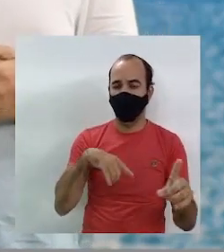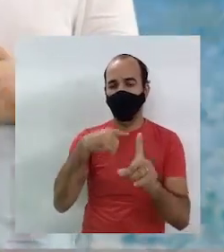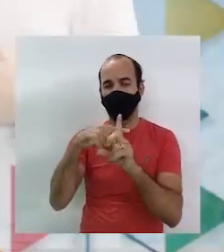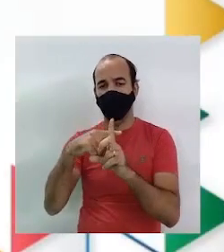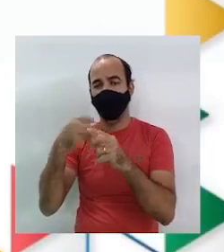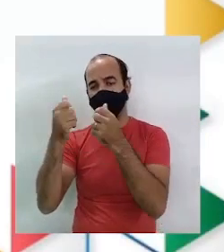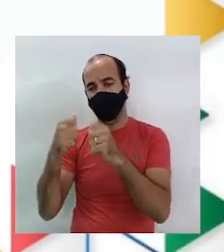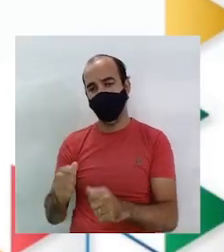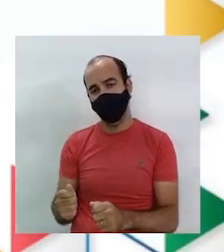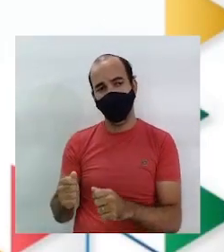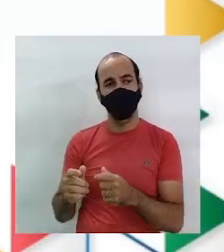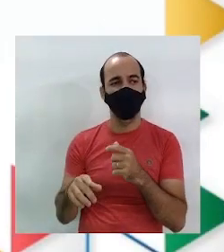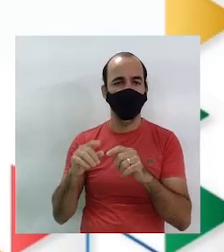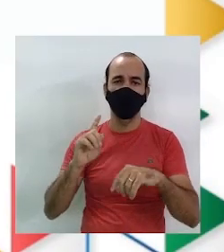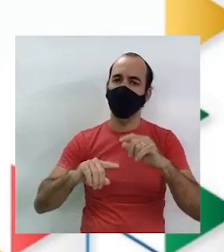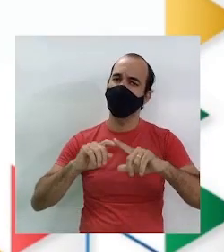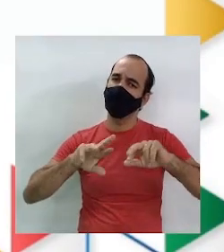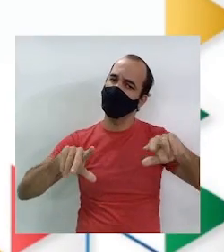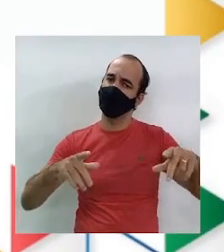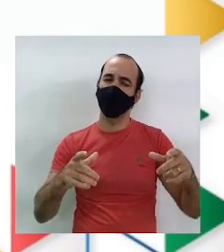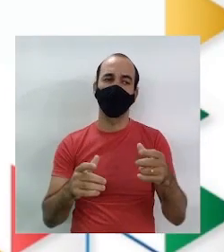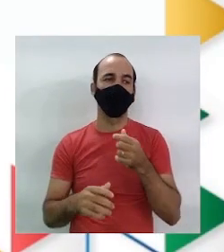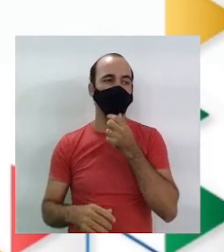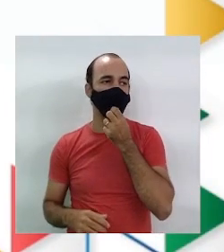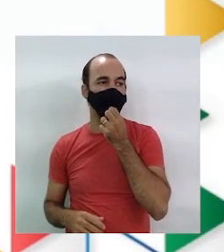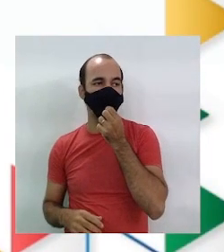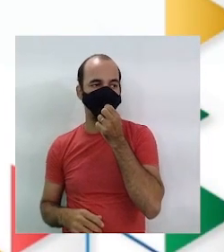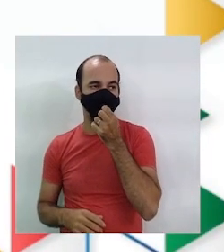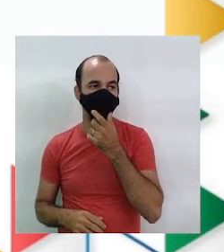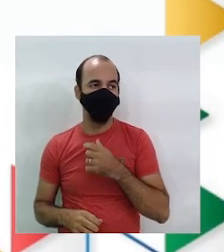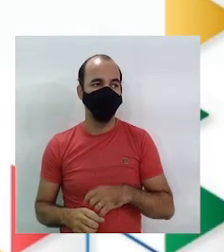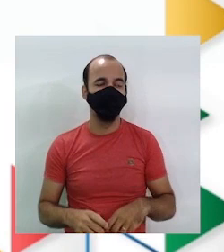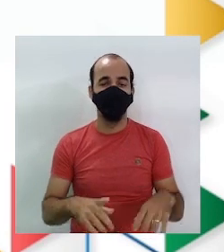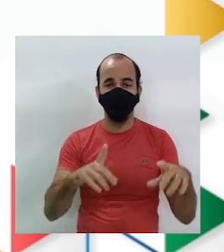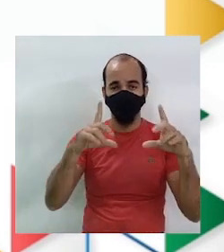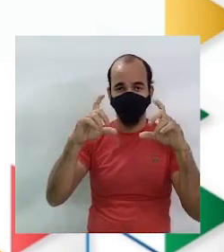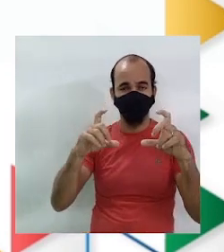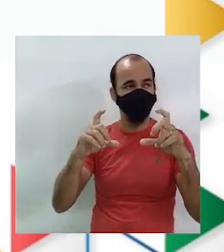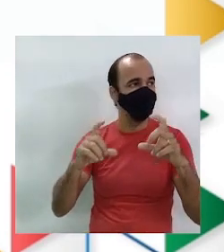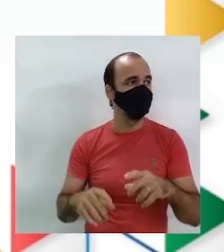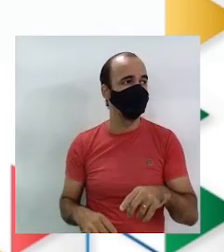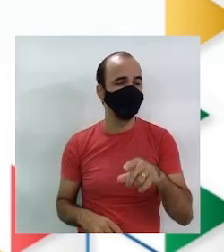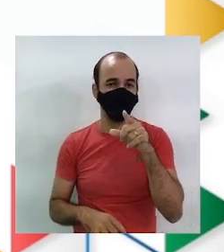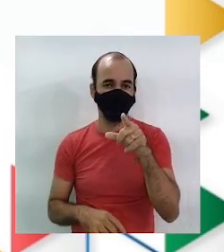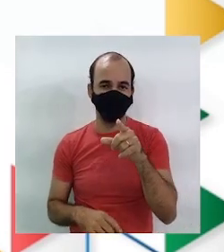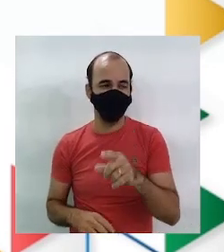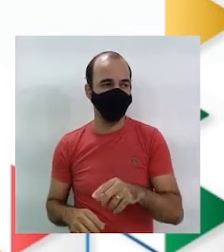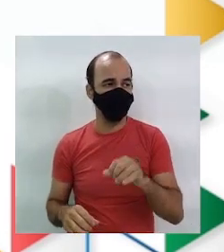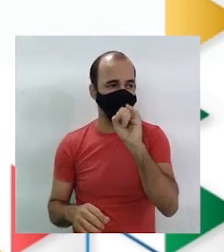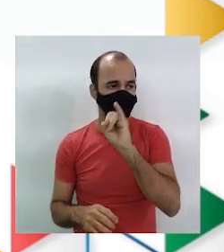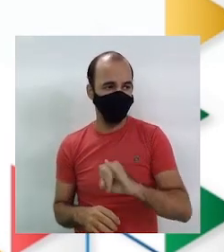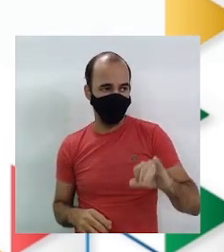Nós temos uma outra fotografia, não é, professor? Bom, aqui a gente tem uma imagem